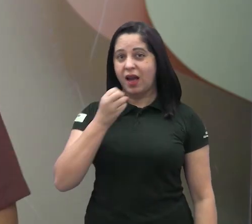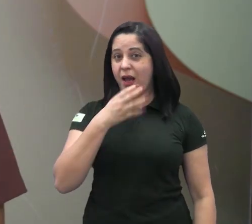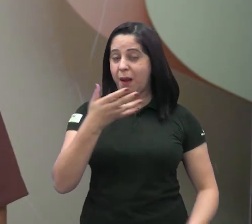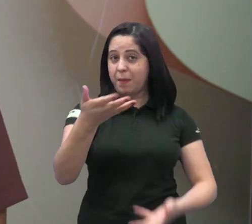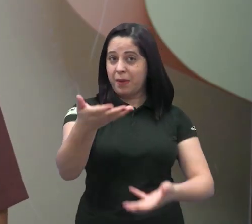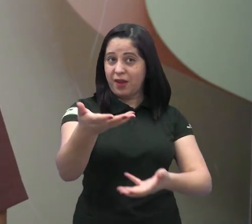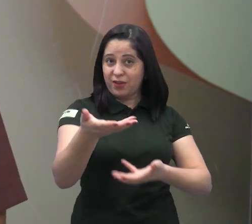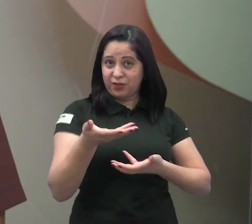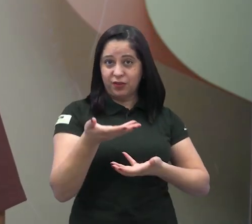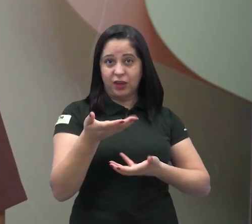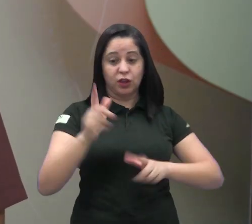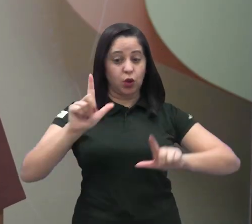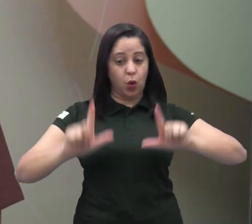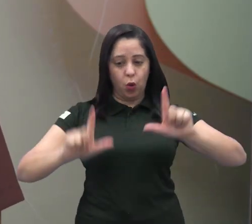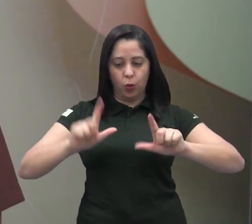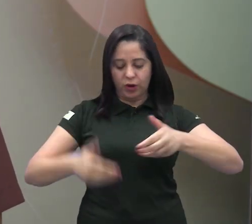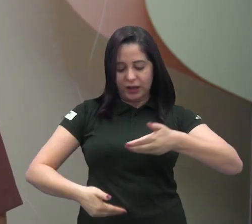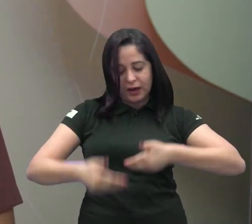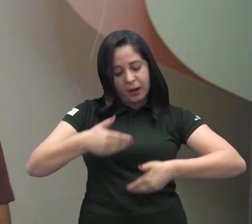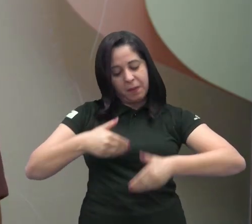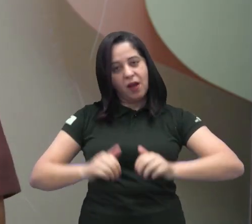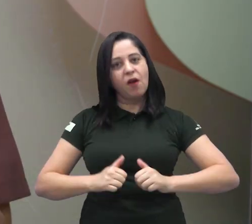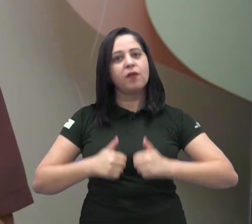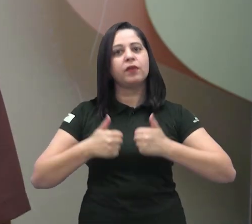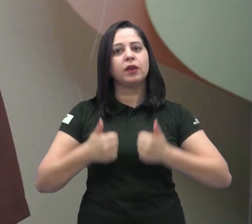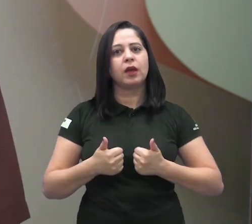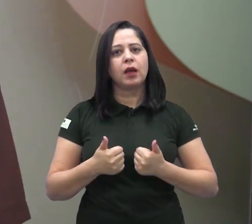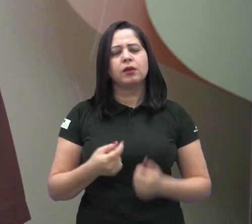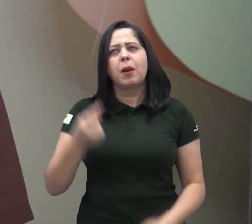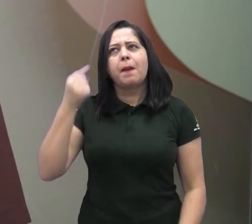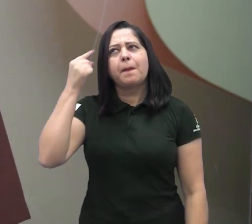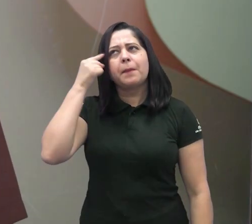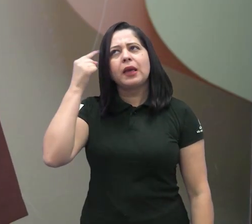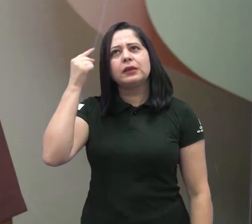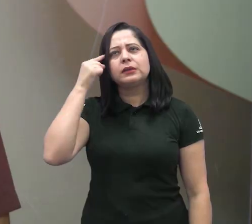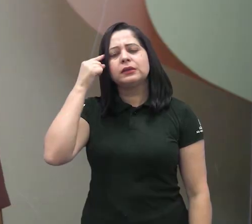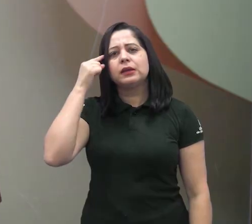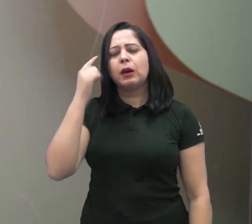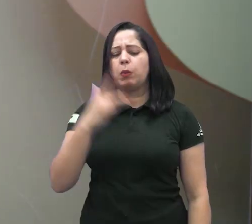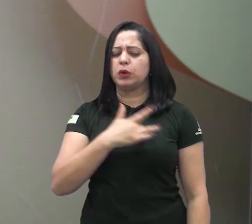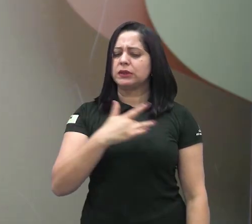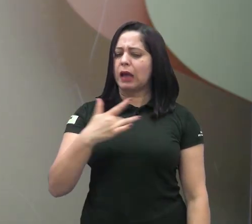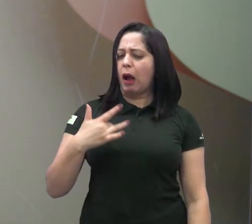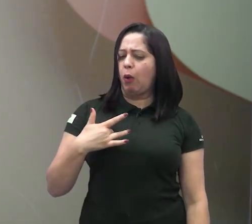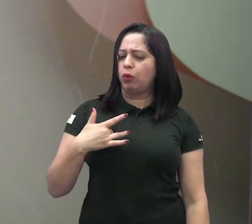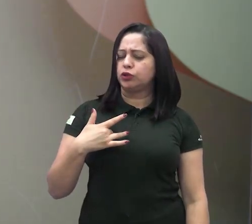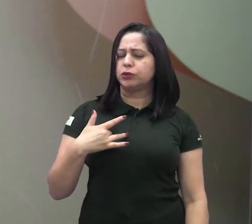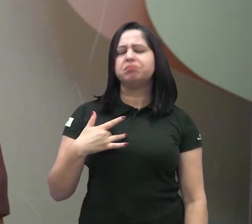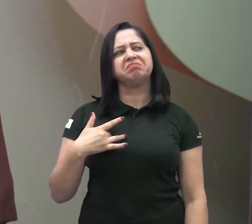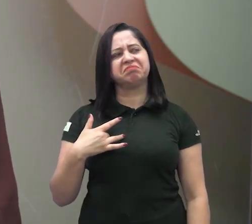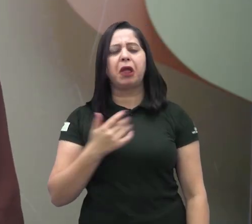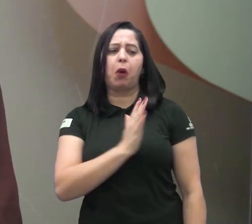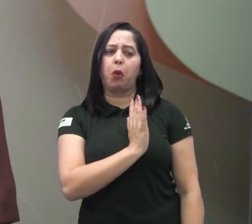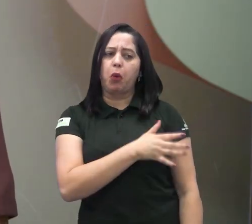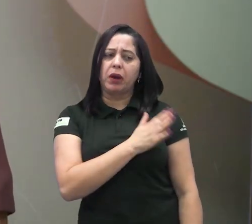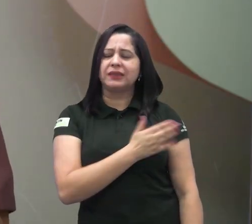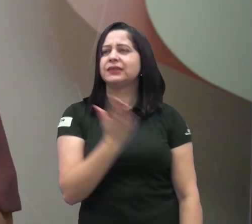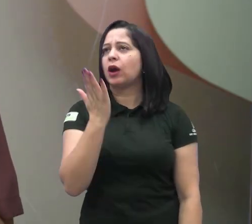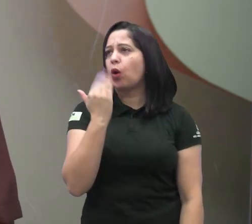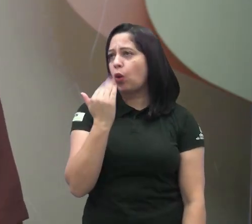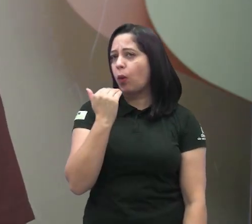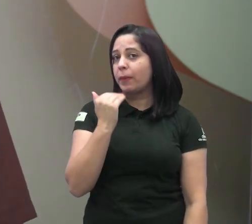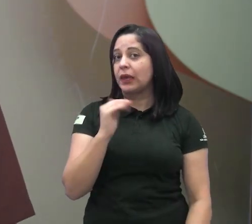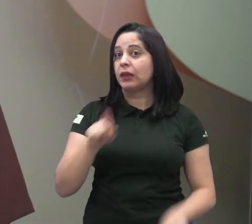Olá, seja muito bem-vindo ao De Bem com Você. Quando pensamos em saúde, muitas vezes lembramos do coração, da alimentação ou